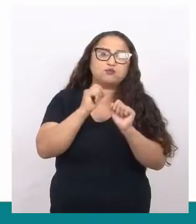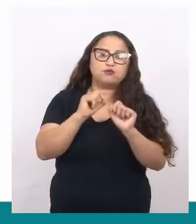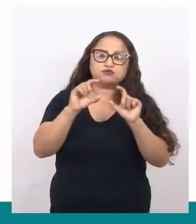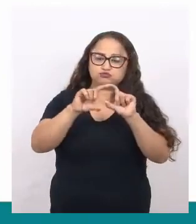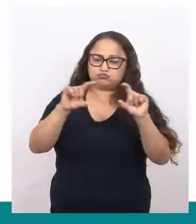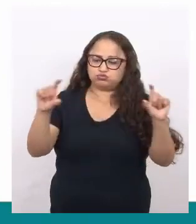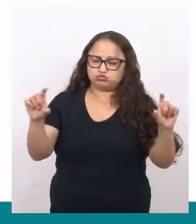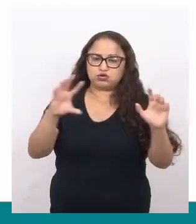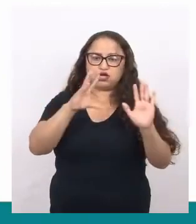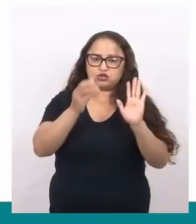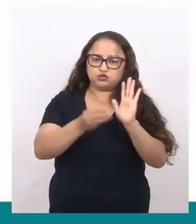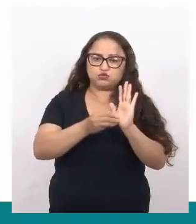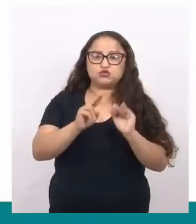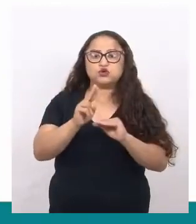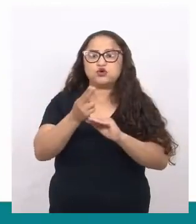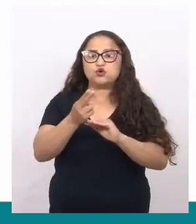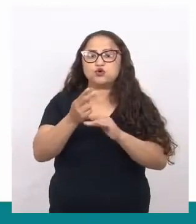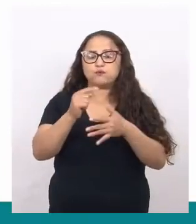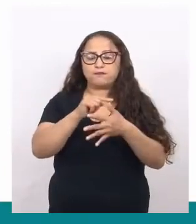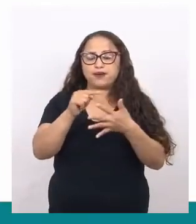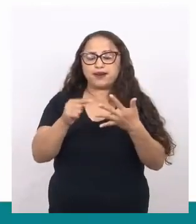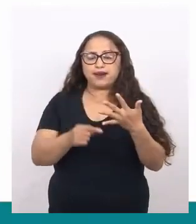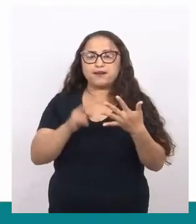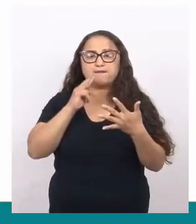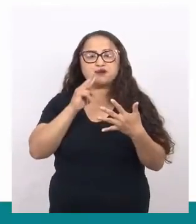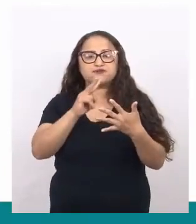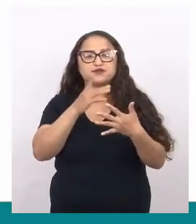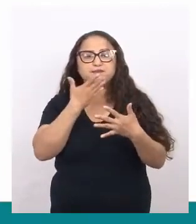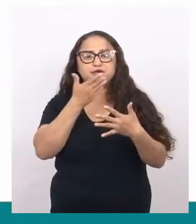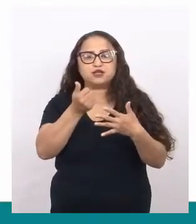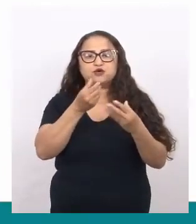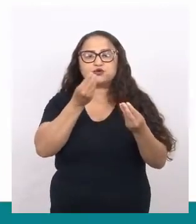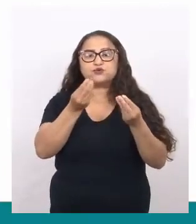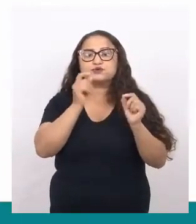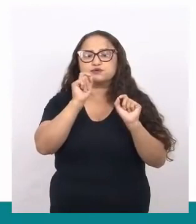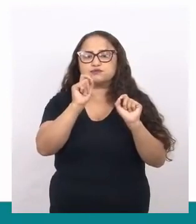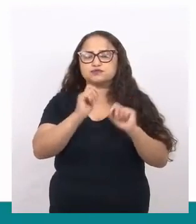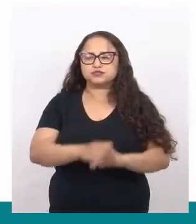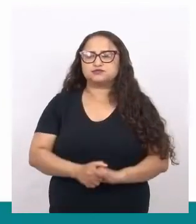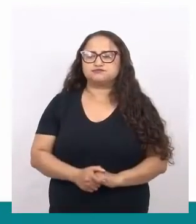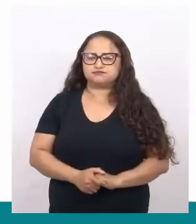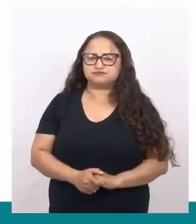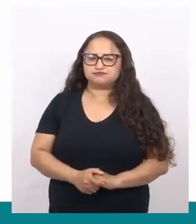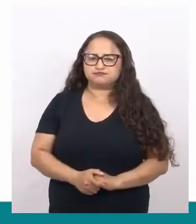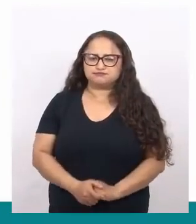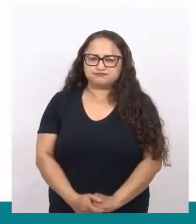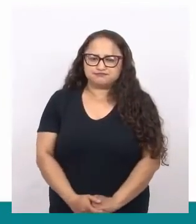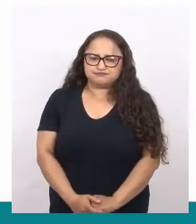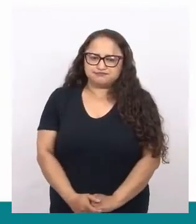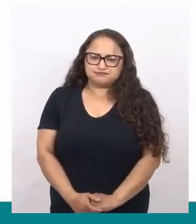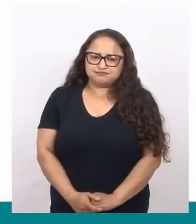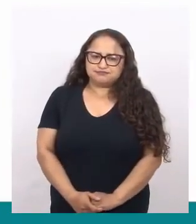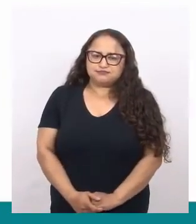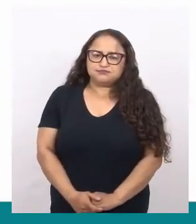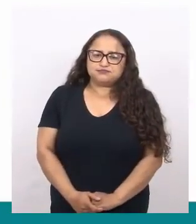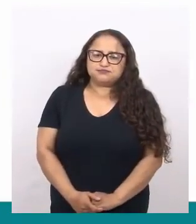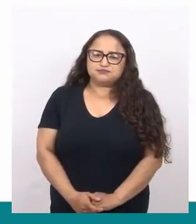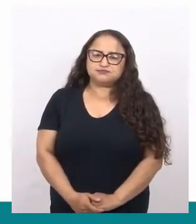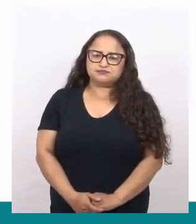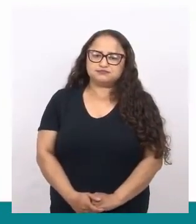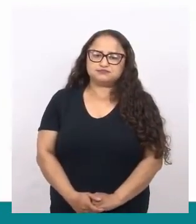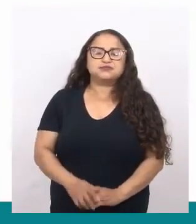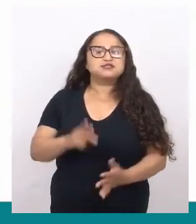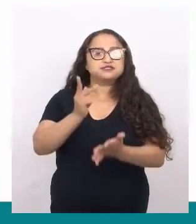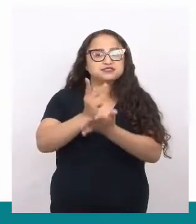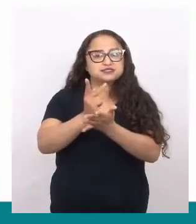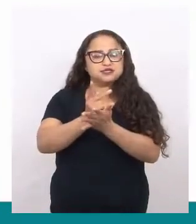Ou então vocês vão clicar no detalhe para verificar as turmas dessa disciplina. Pode passar. Quando vocês